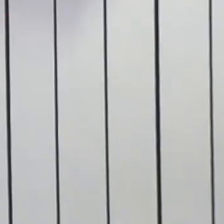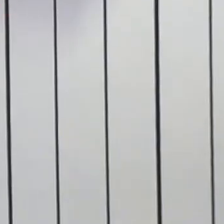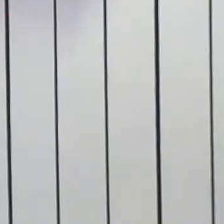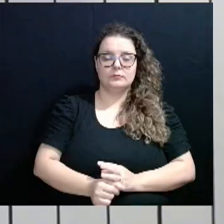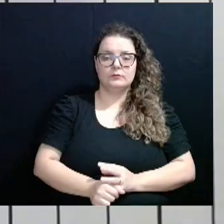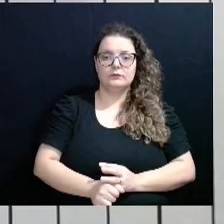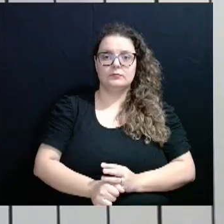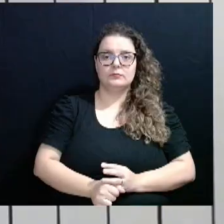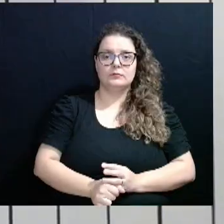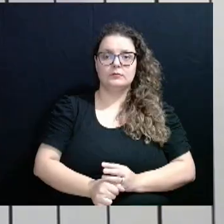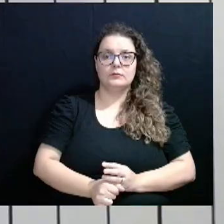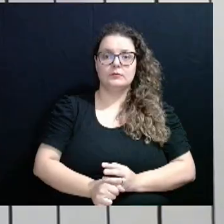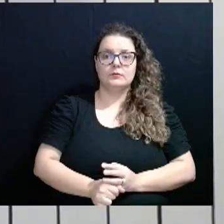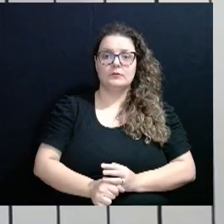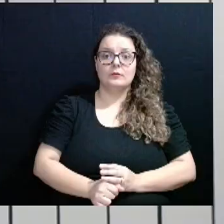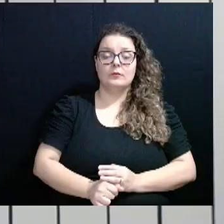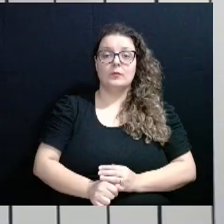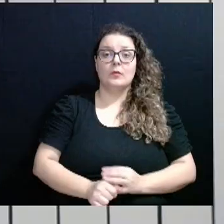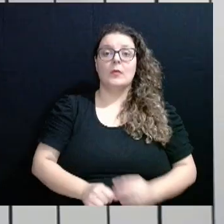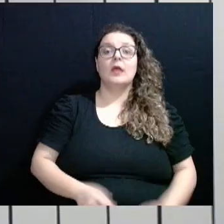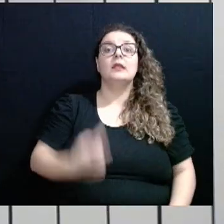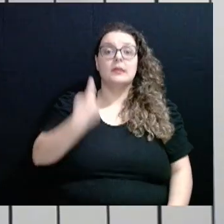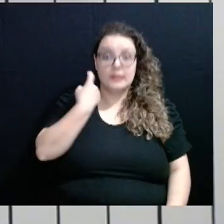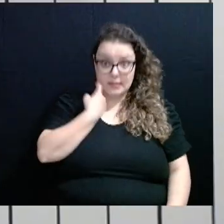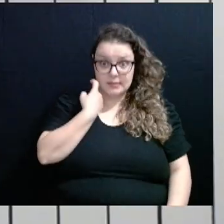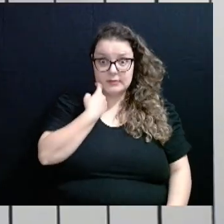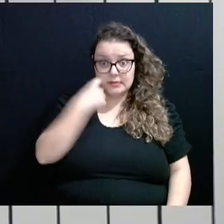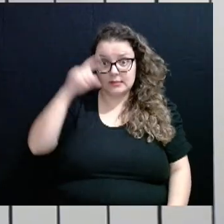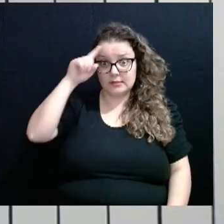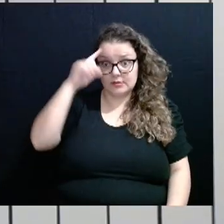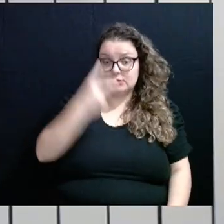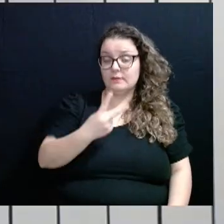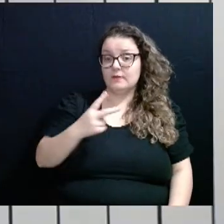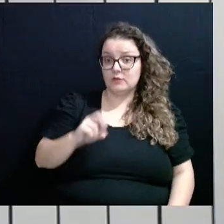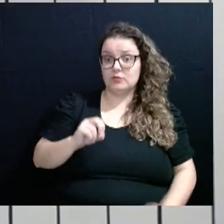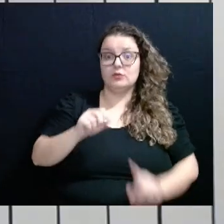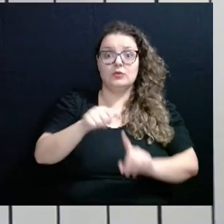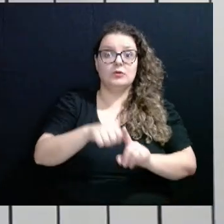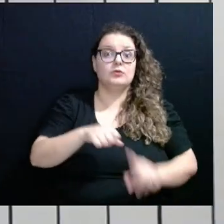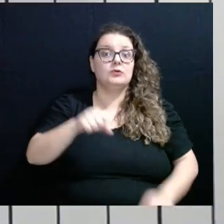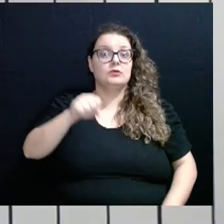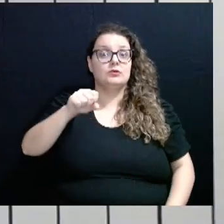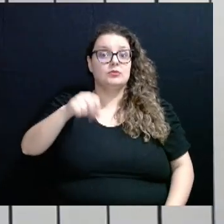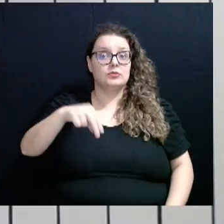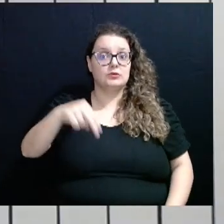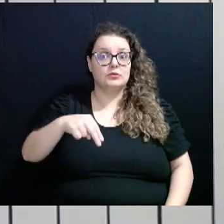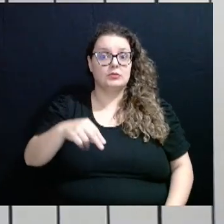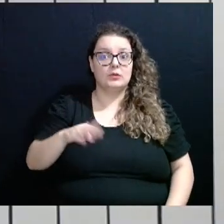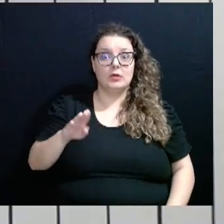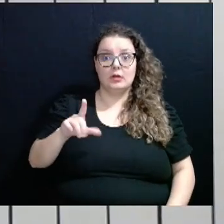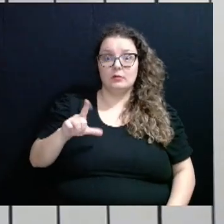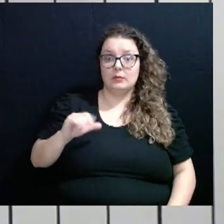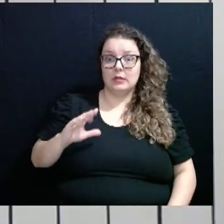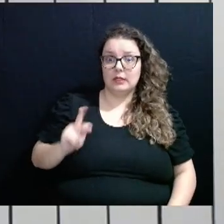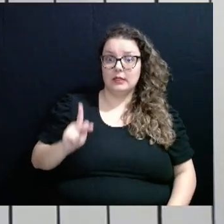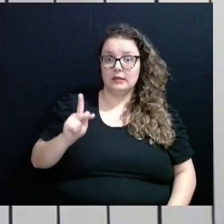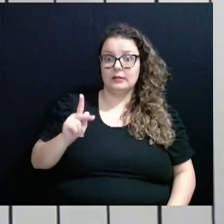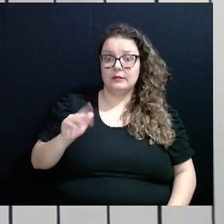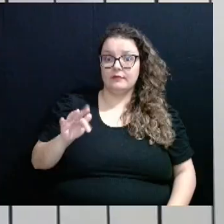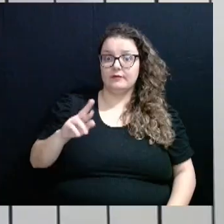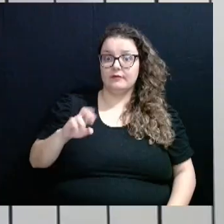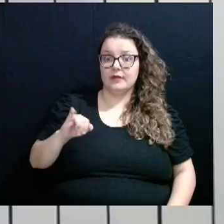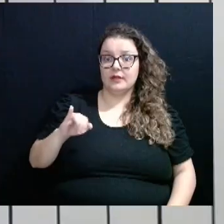Bom, depois de amanhã, na sexta-feira, dia 28 de novembro, acontece a Black Friday, aquele dia em que os